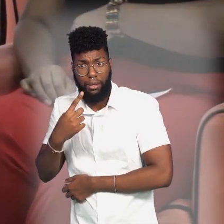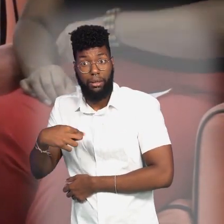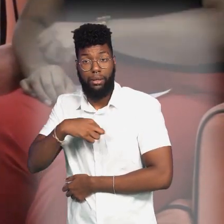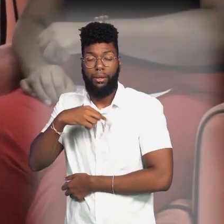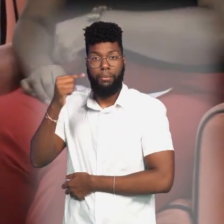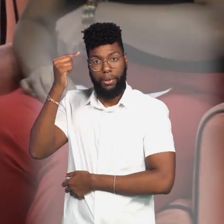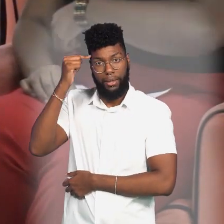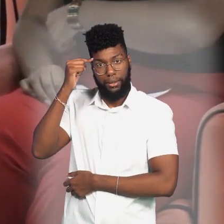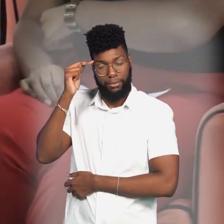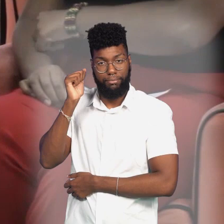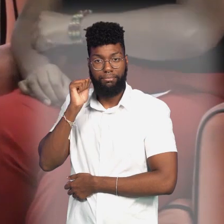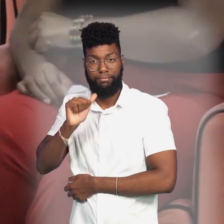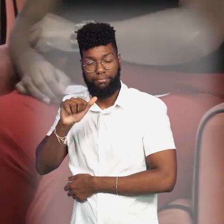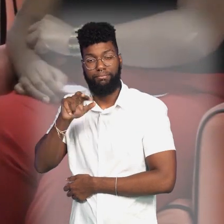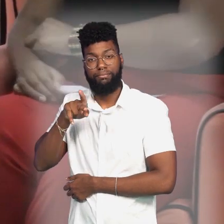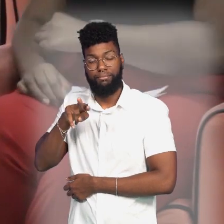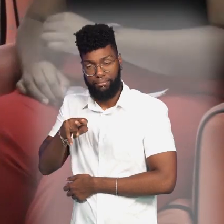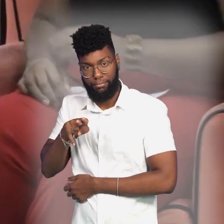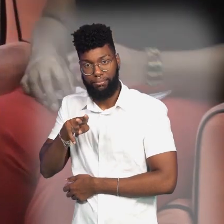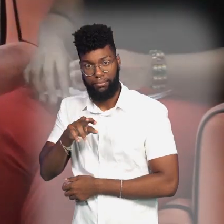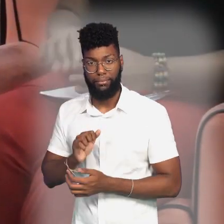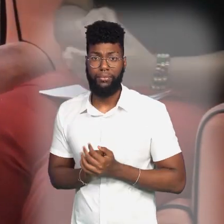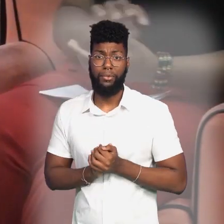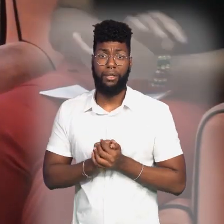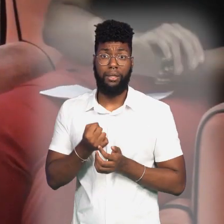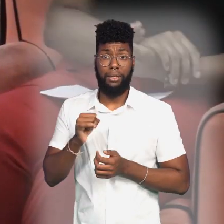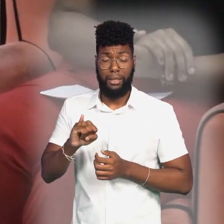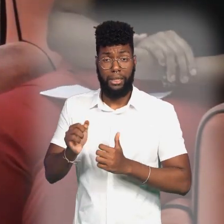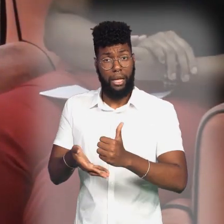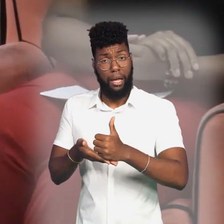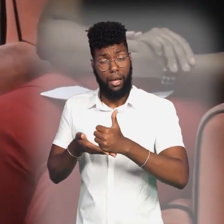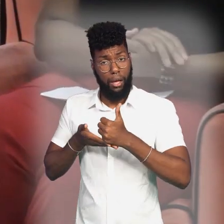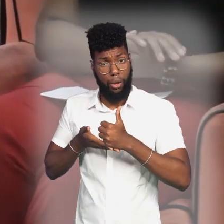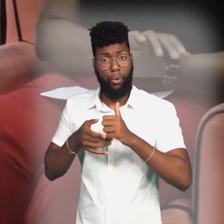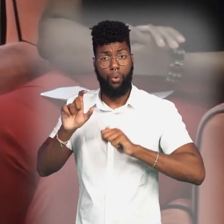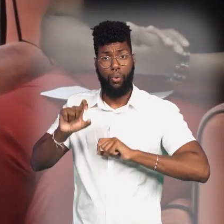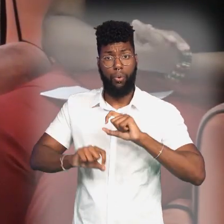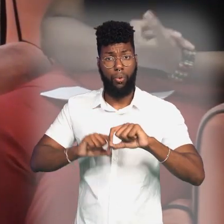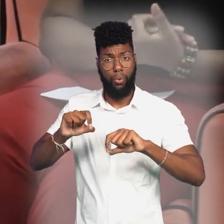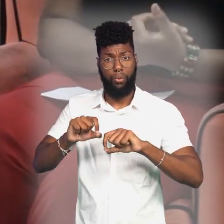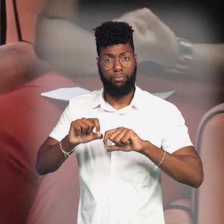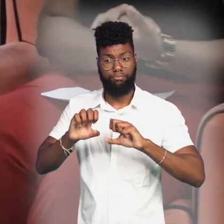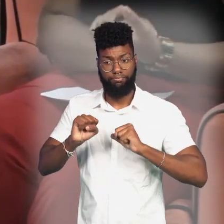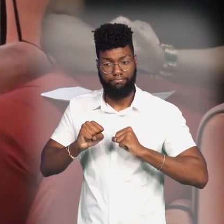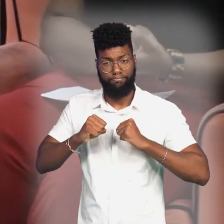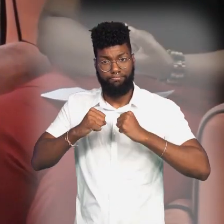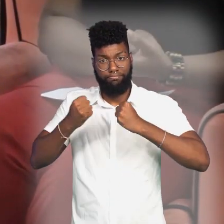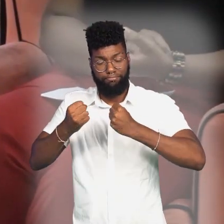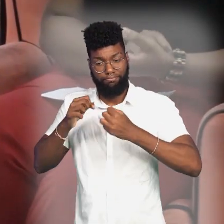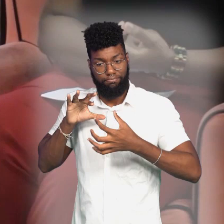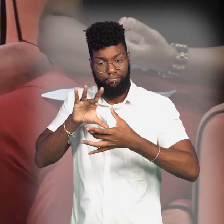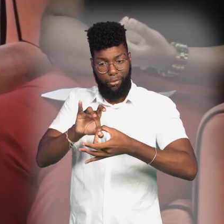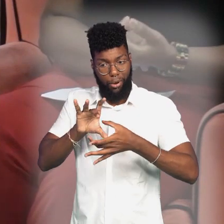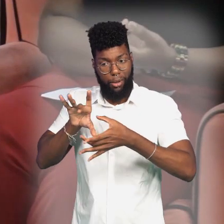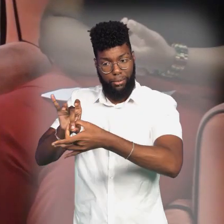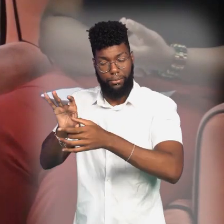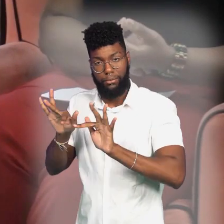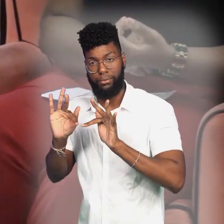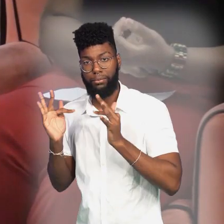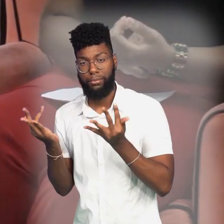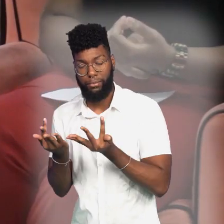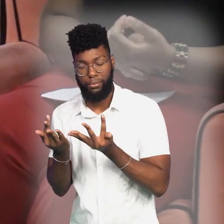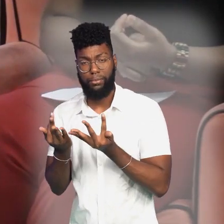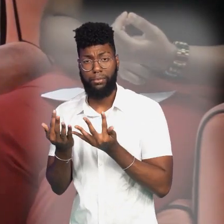irmã, minha irmã. Isso ajuda a fortalecer os laços familiares. Quando nós